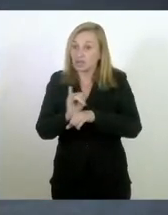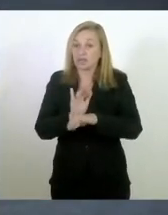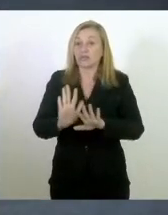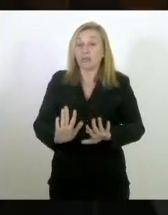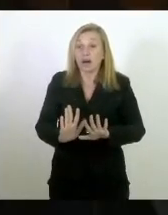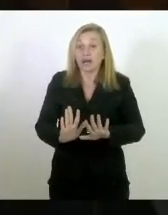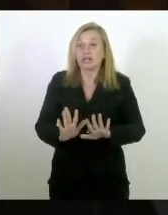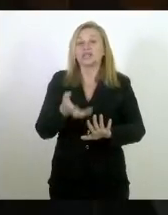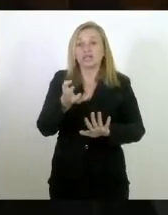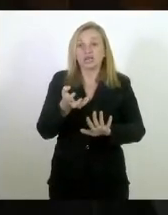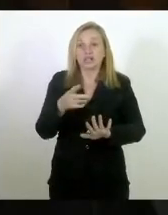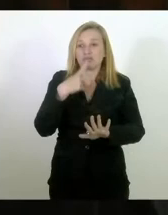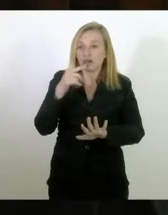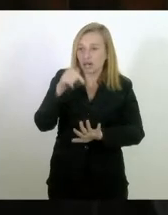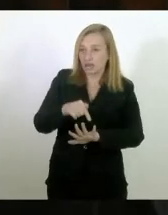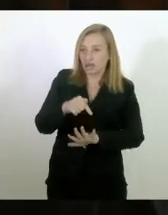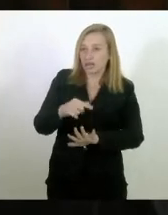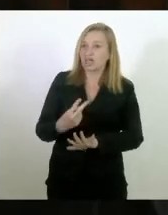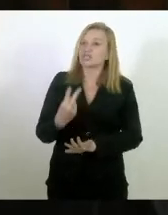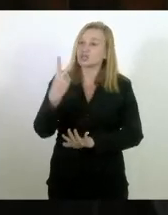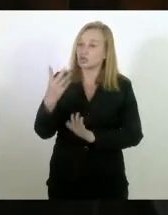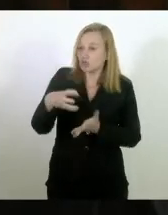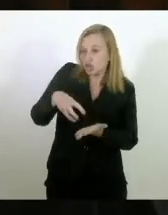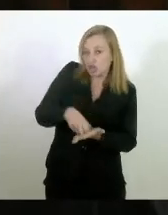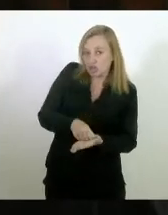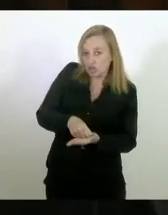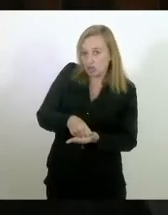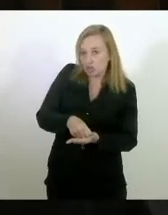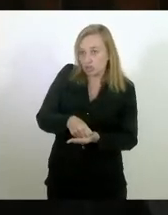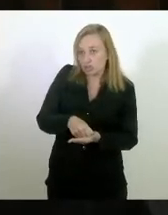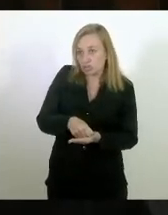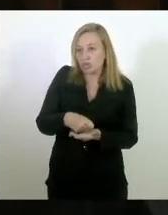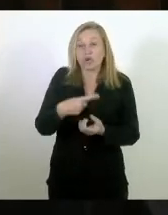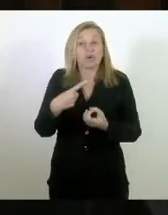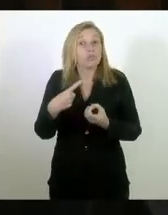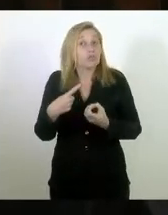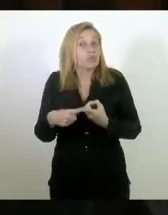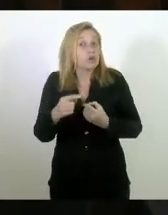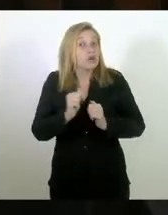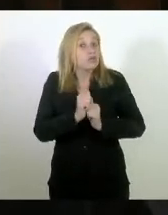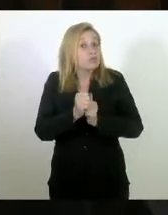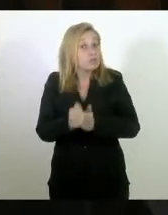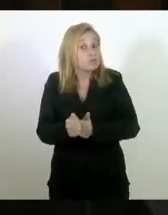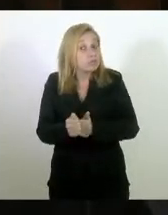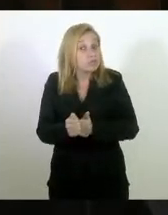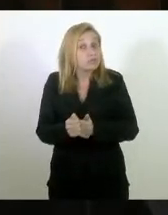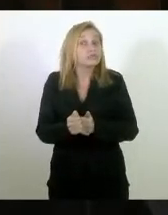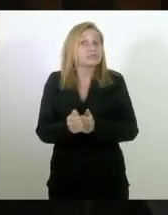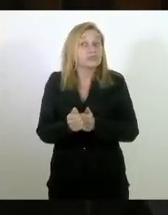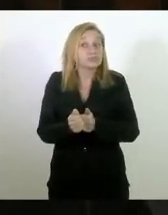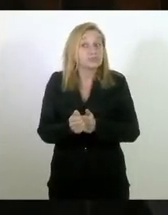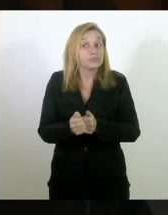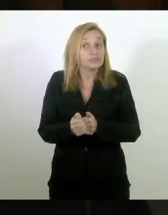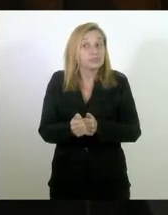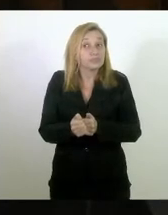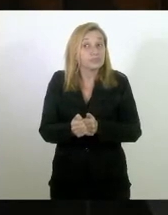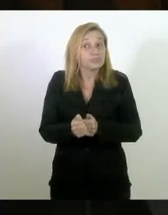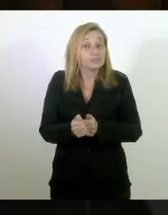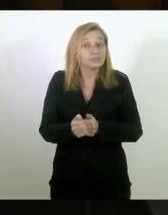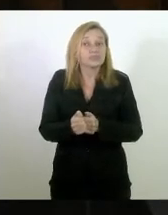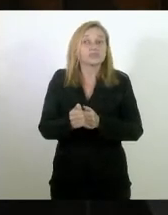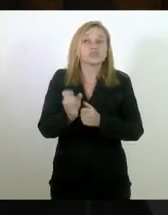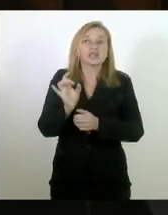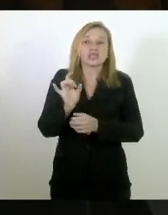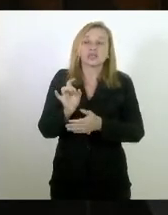mas queria trazer aqui esses dois registros porque a gente vai acompanhar isso pare